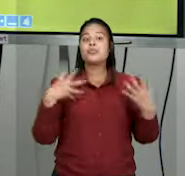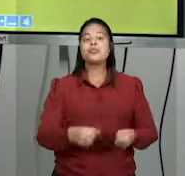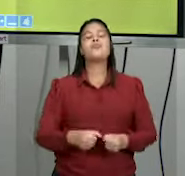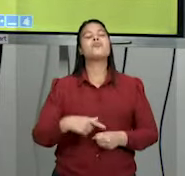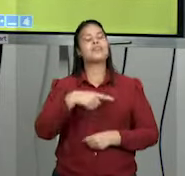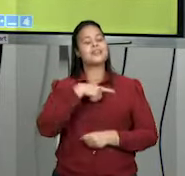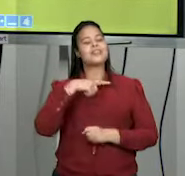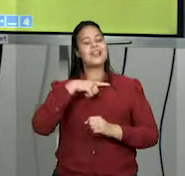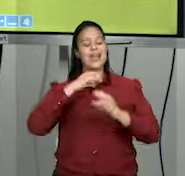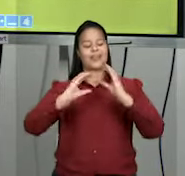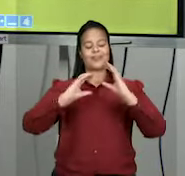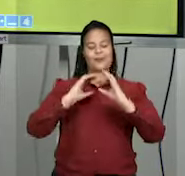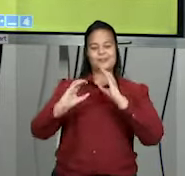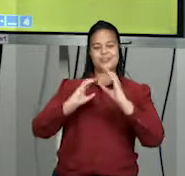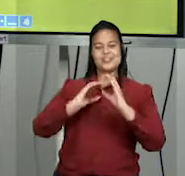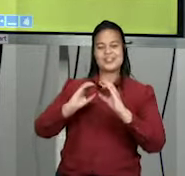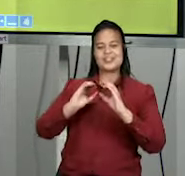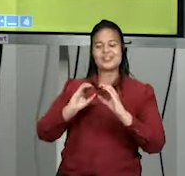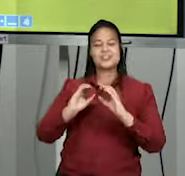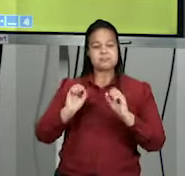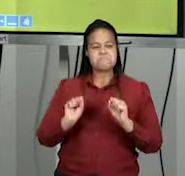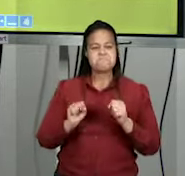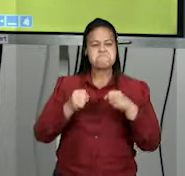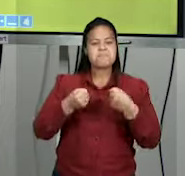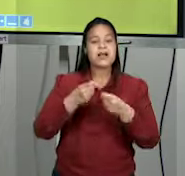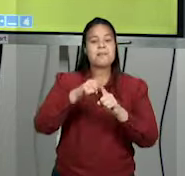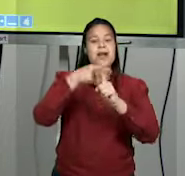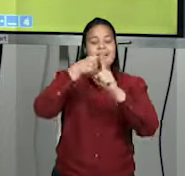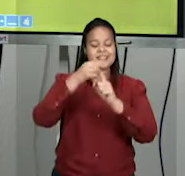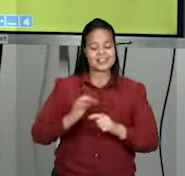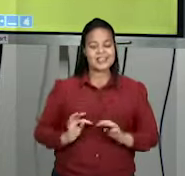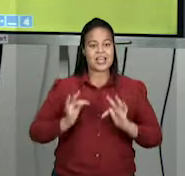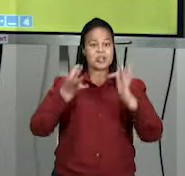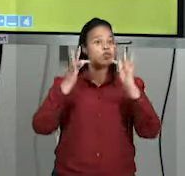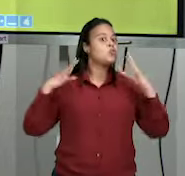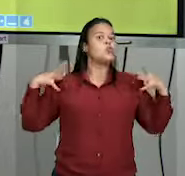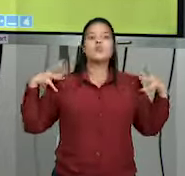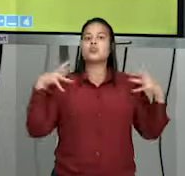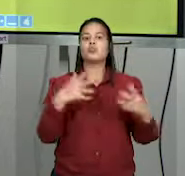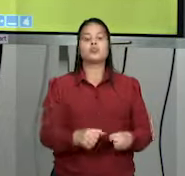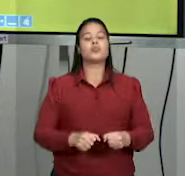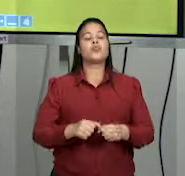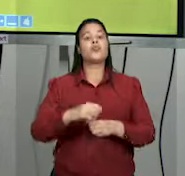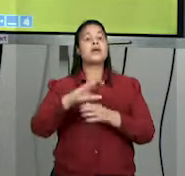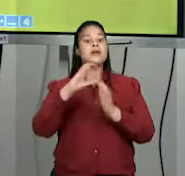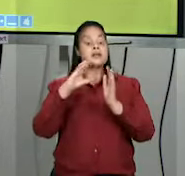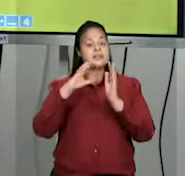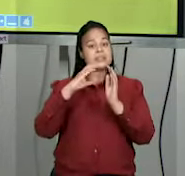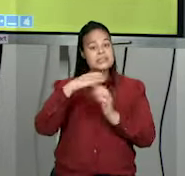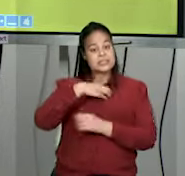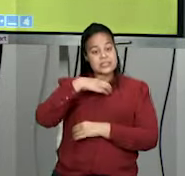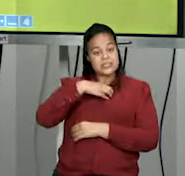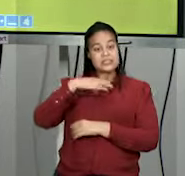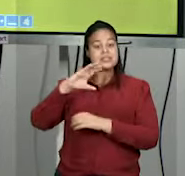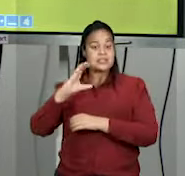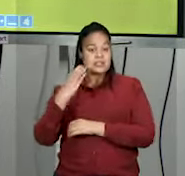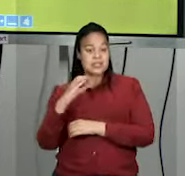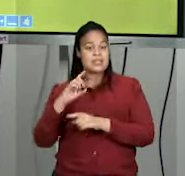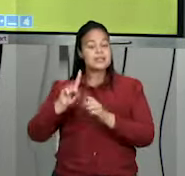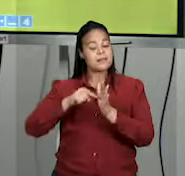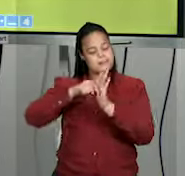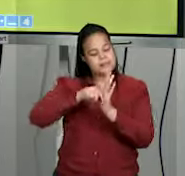diálogo entre ciência e tecnologia. Em tudo isso. Então, é isso que a gente vai